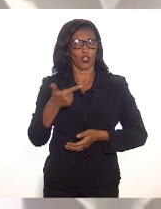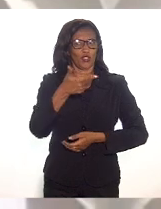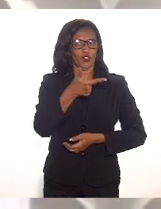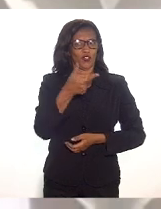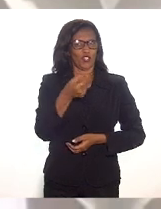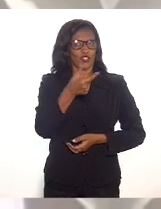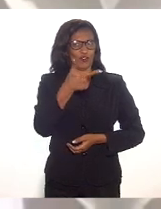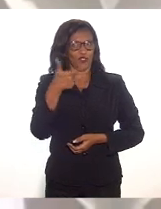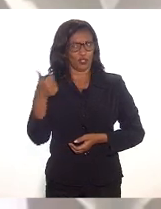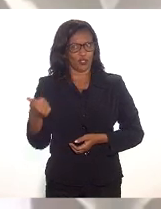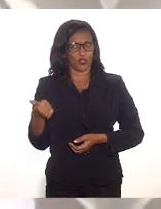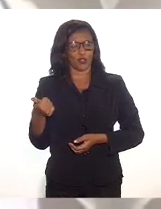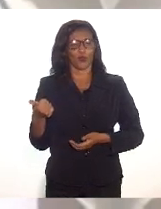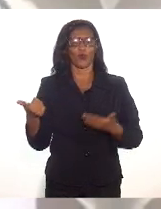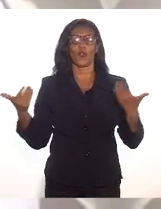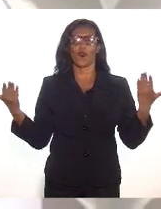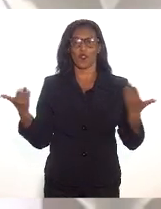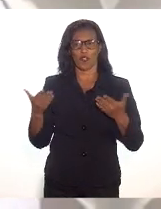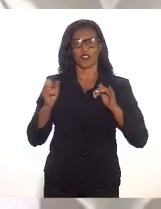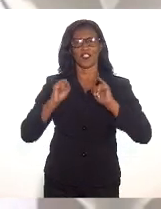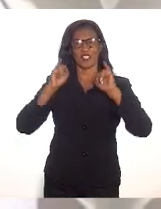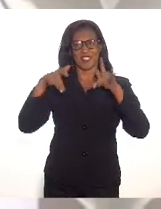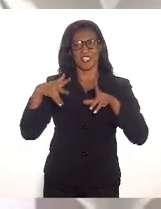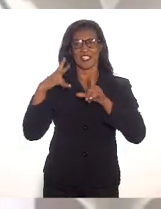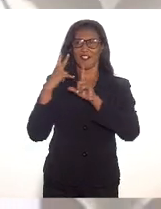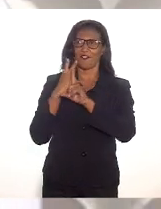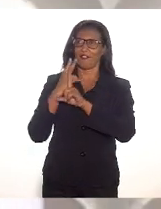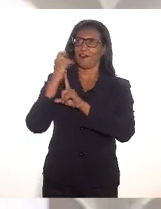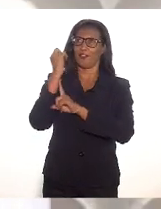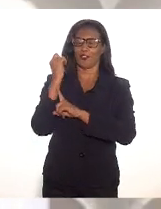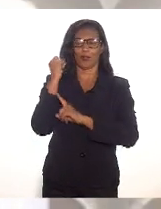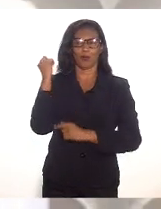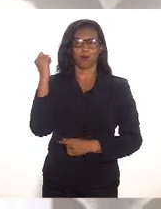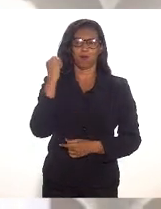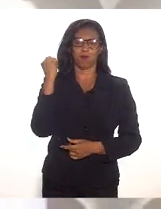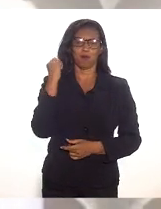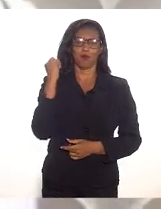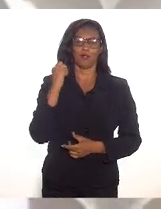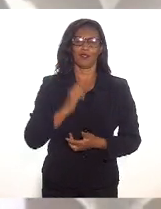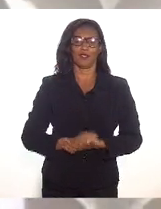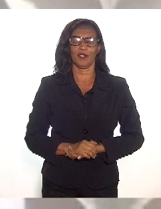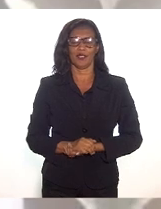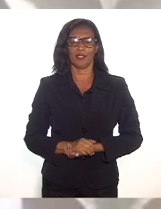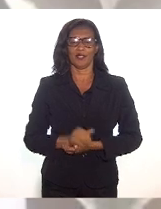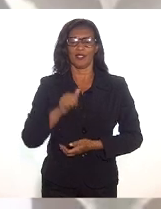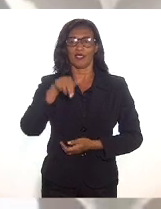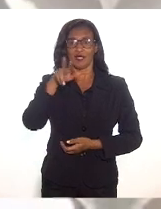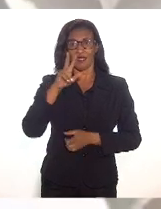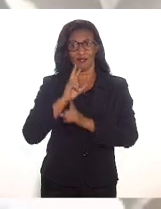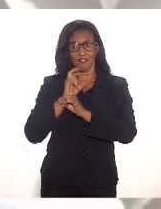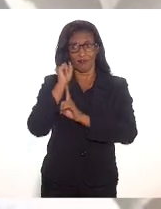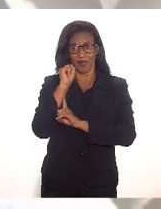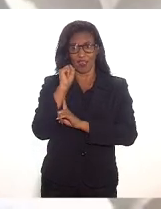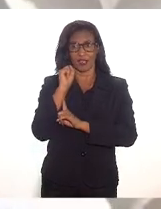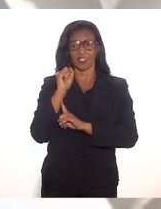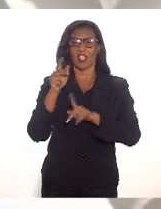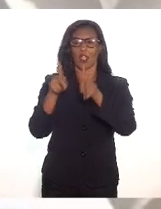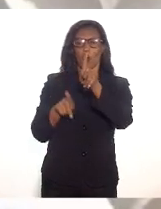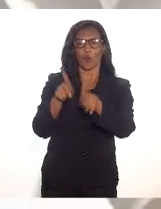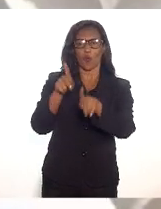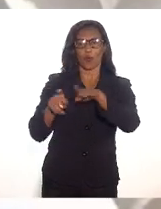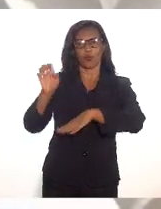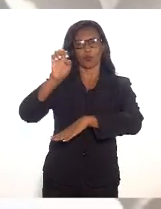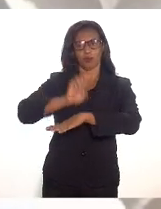2021, nós sim saímos vitoriosos, e quem sai vitorioso é o povo do Estado do Rio de